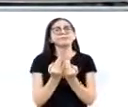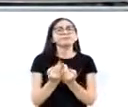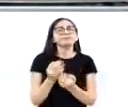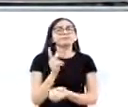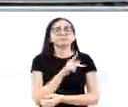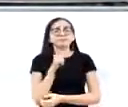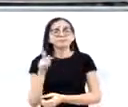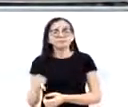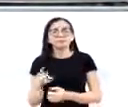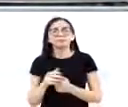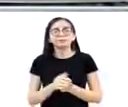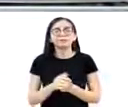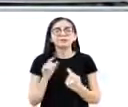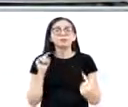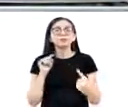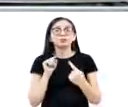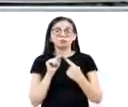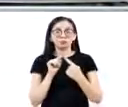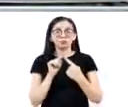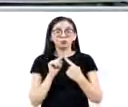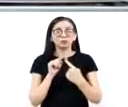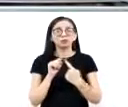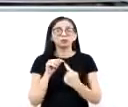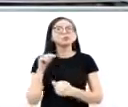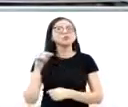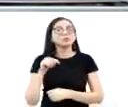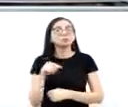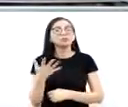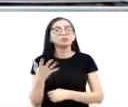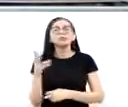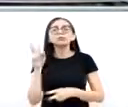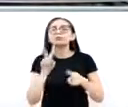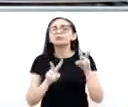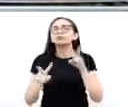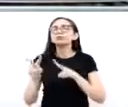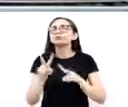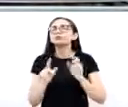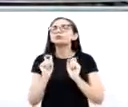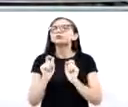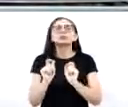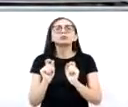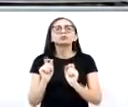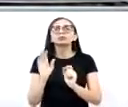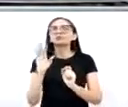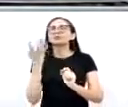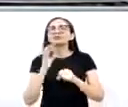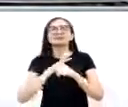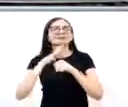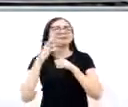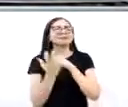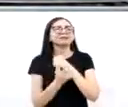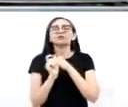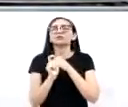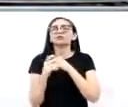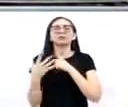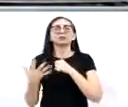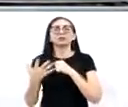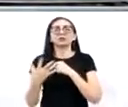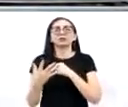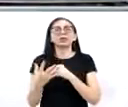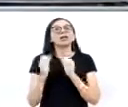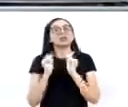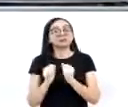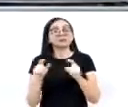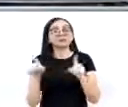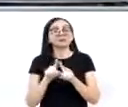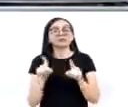família. O objetivo desse momento aqui é analisar esses efeitos que a pandemia causou no ano de 2020